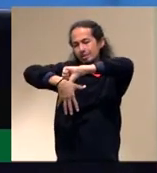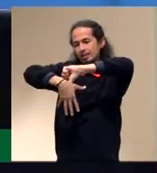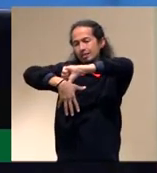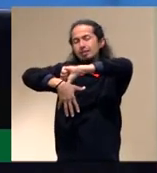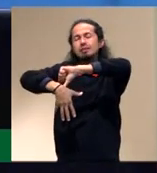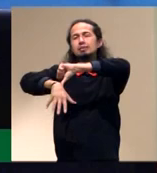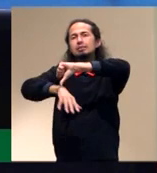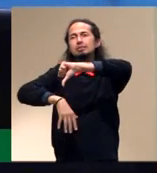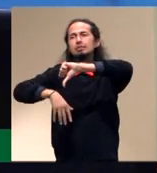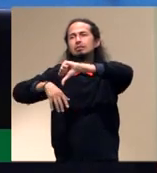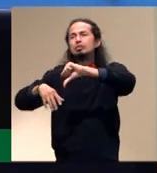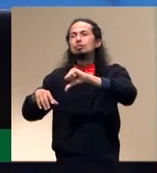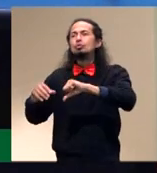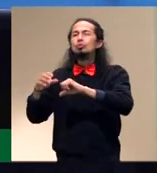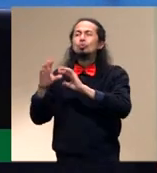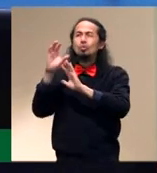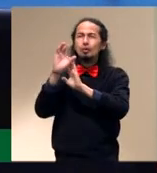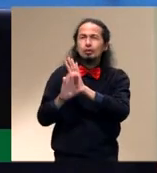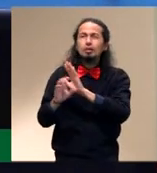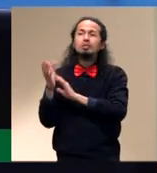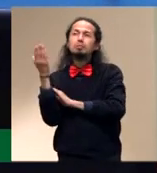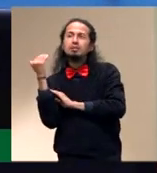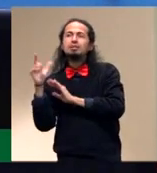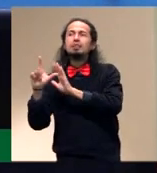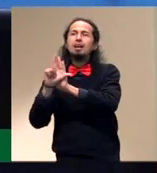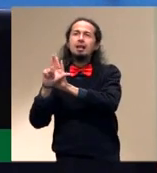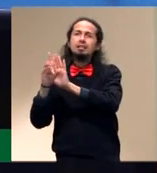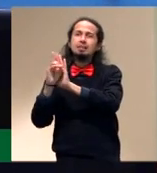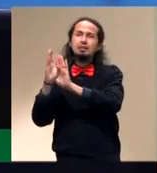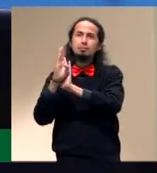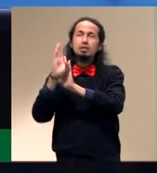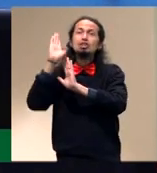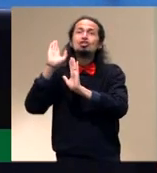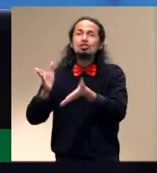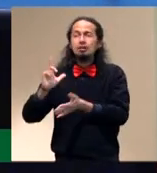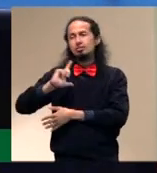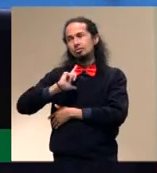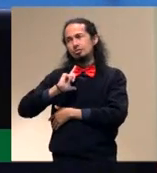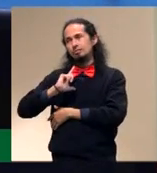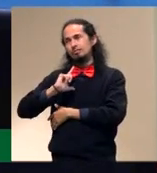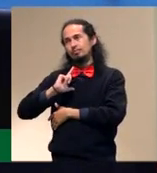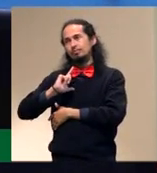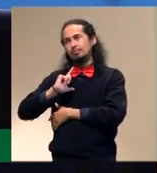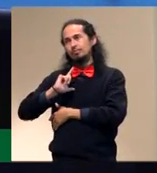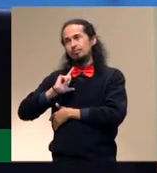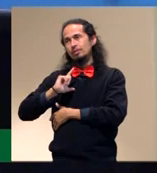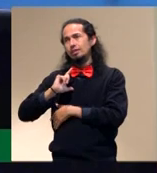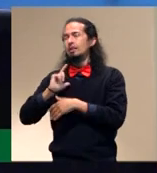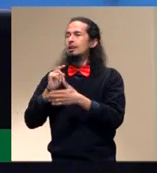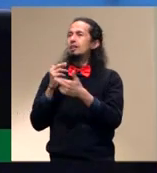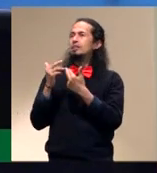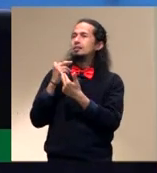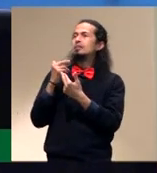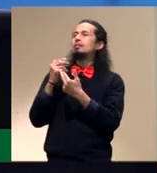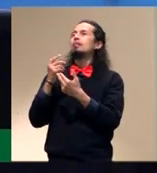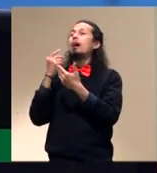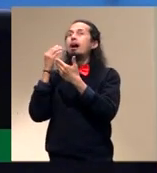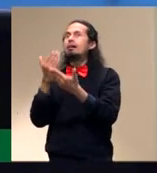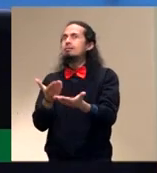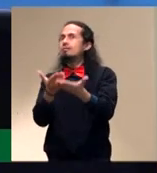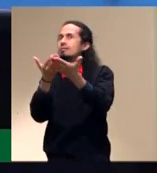de 96, no sentido de atender um projeto educativo para crianças pequenas que atenda e